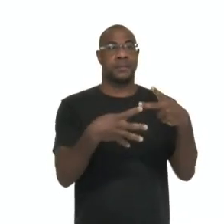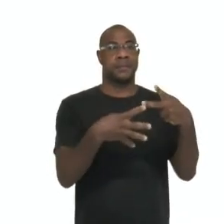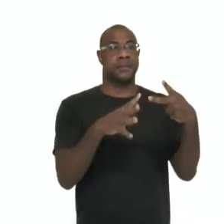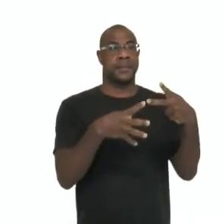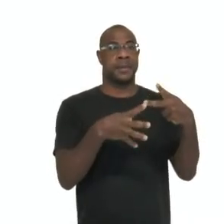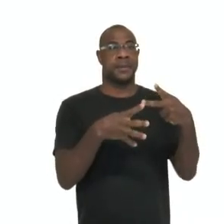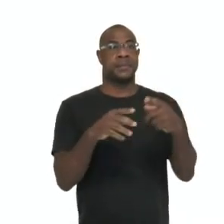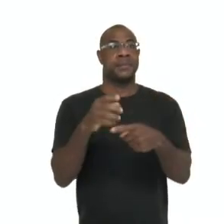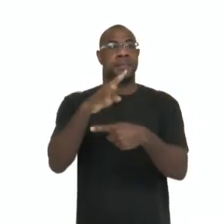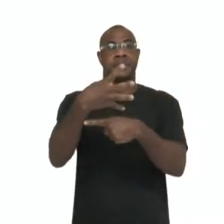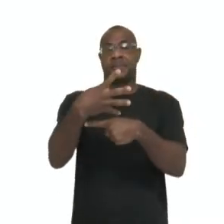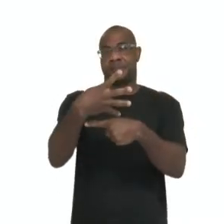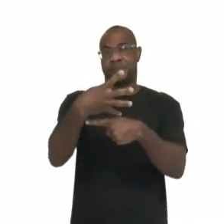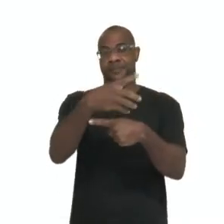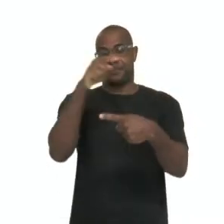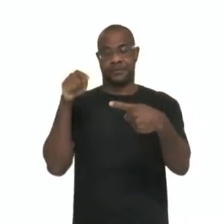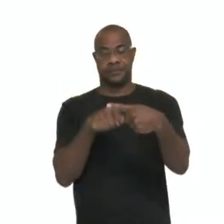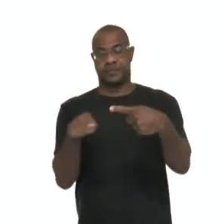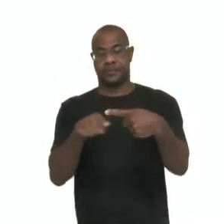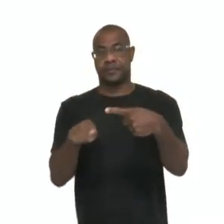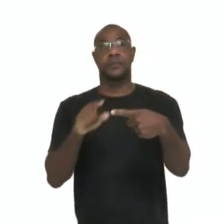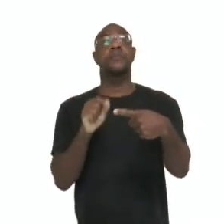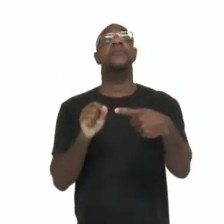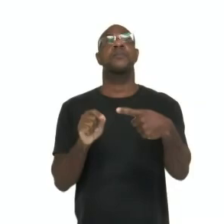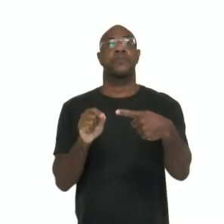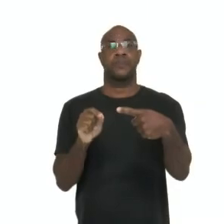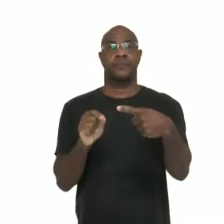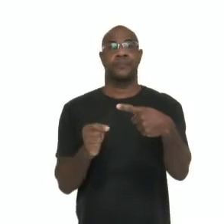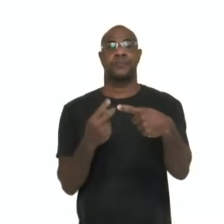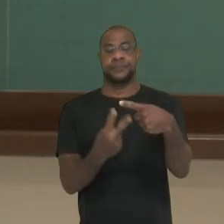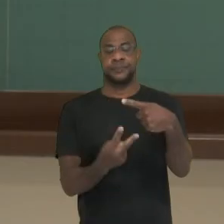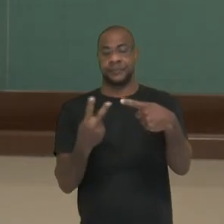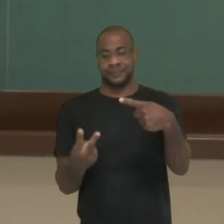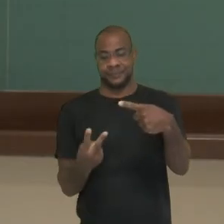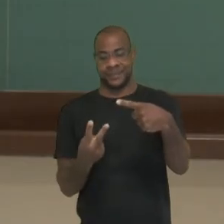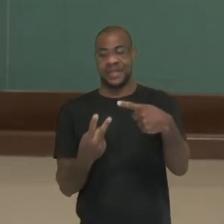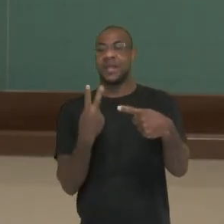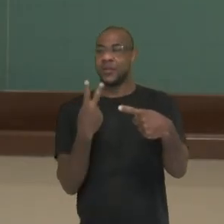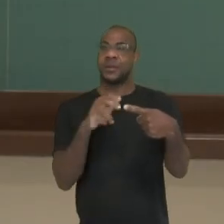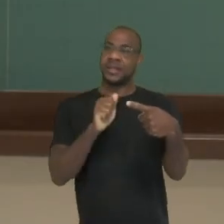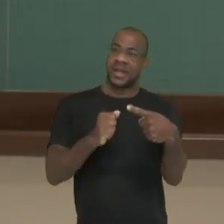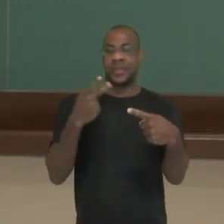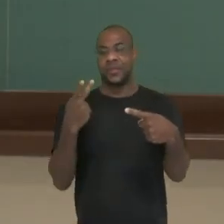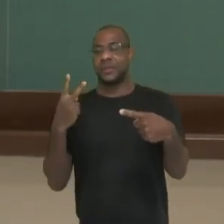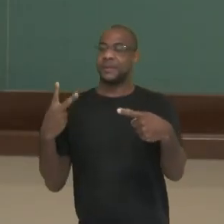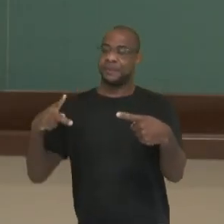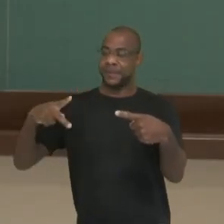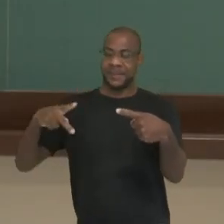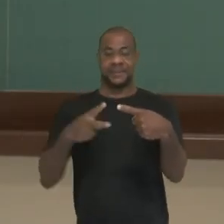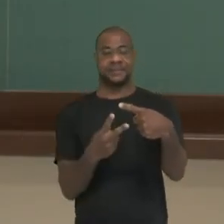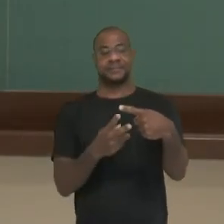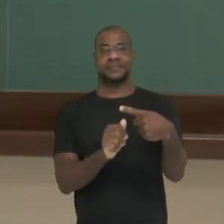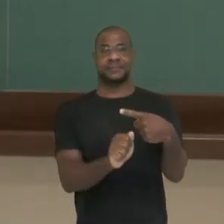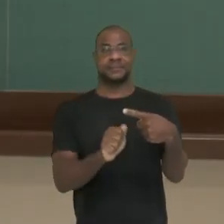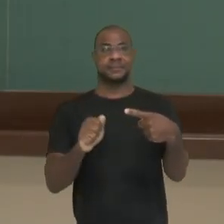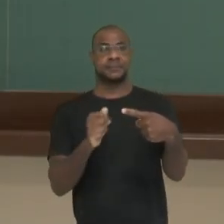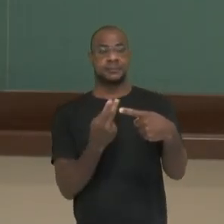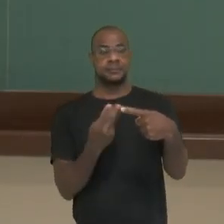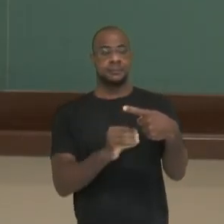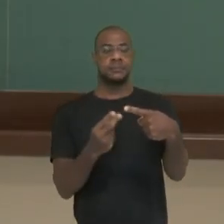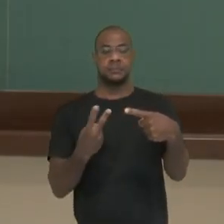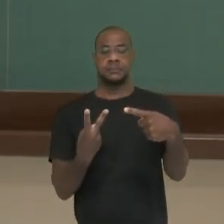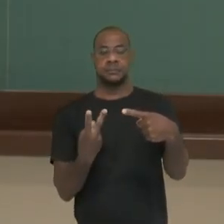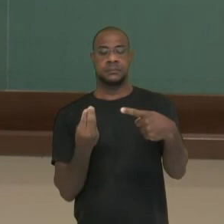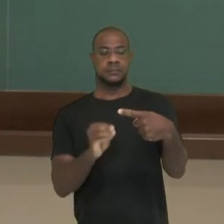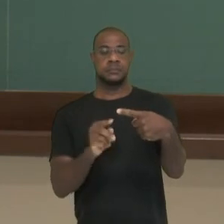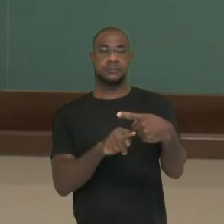e o meu denominador eu vou fazer o fatorial dessas 2 letras repetidas, que no caso aqui é a letra P e a